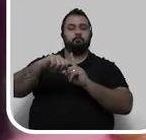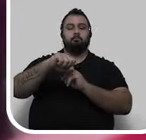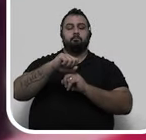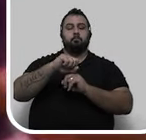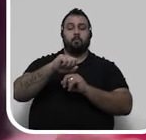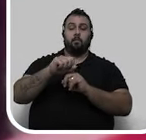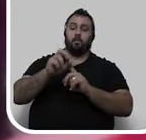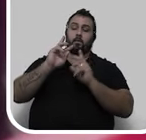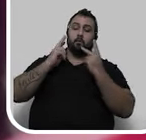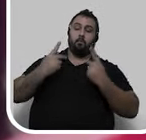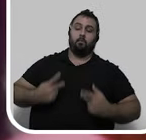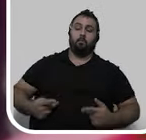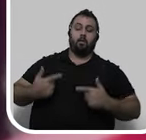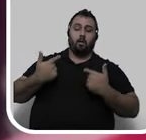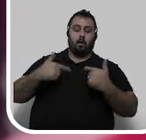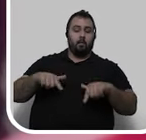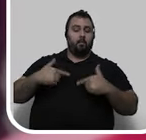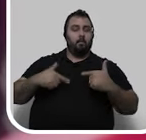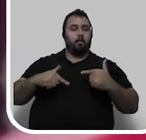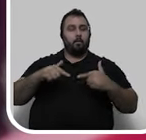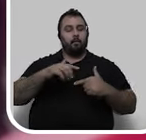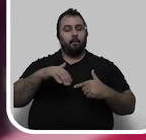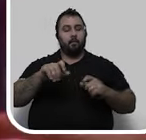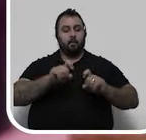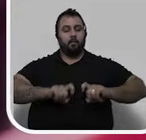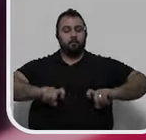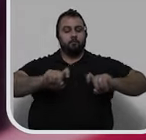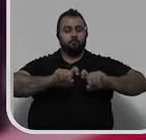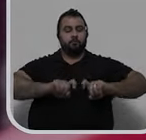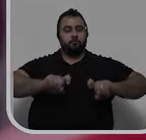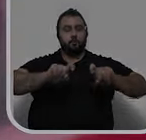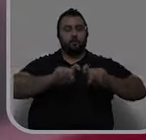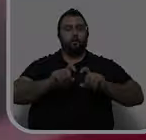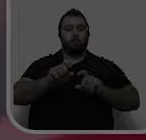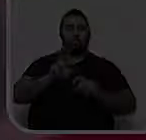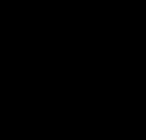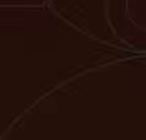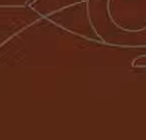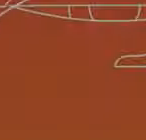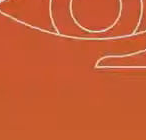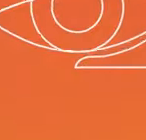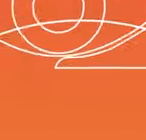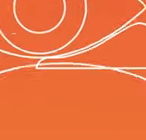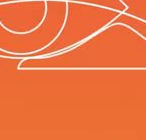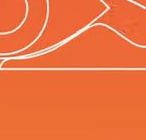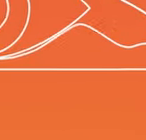o ser humano, ou o trabalho do ser humano com a máquina, com o advento da inteligência artificial e etc.